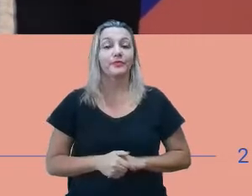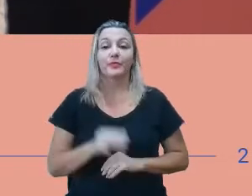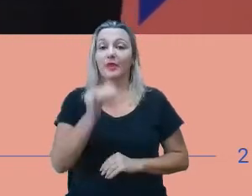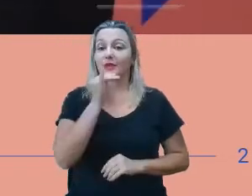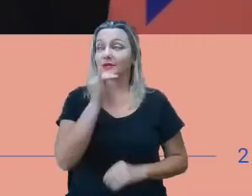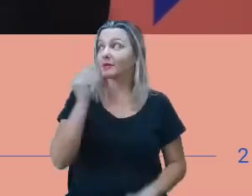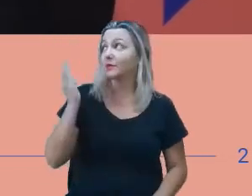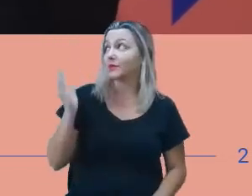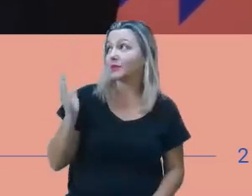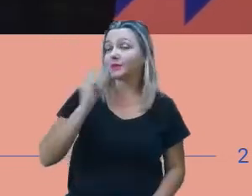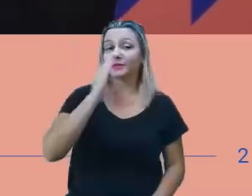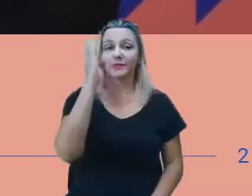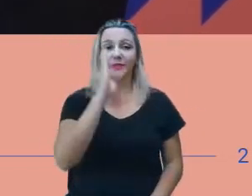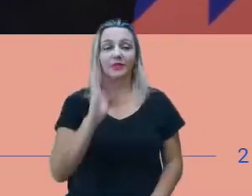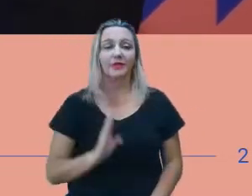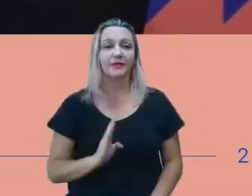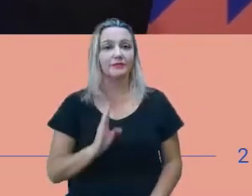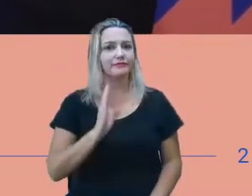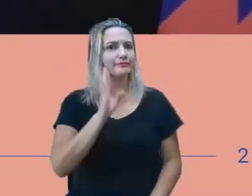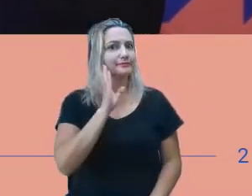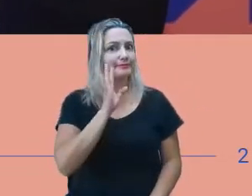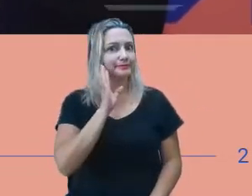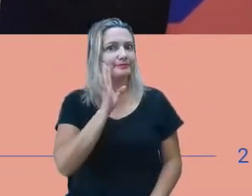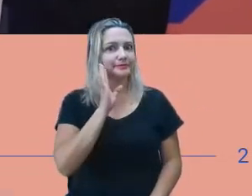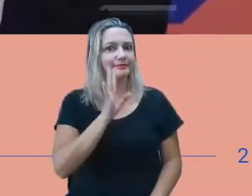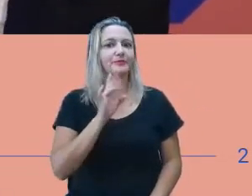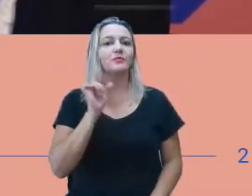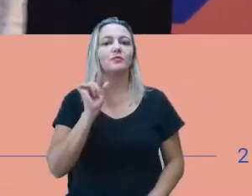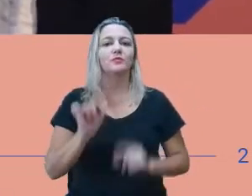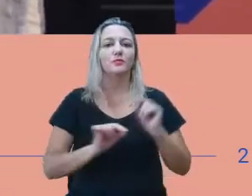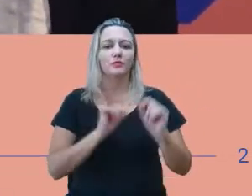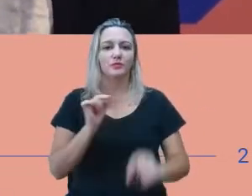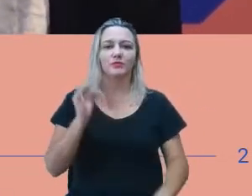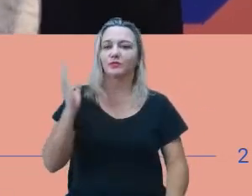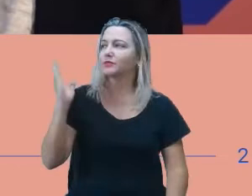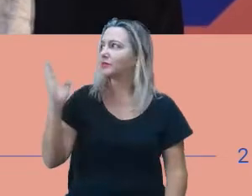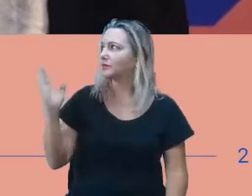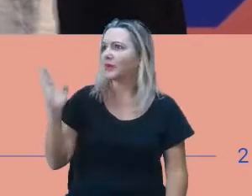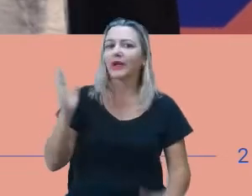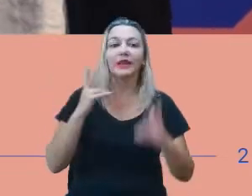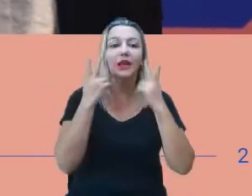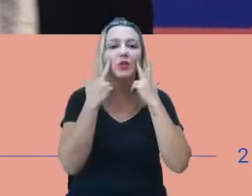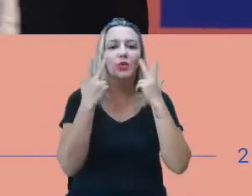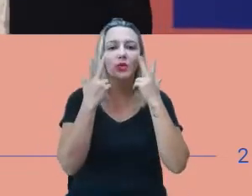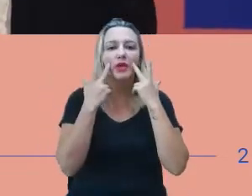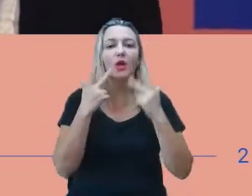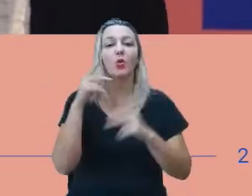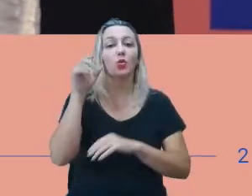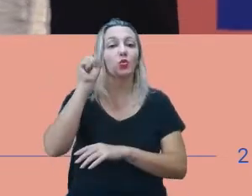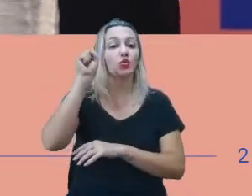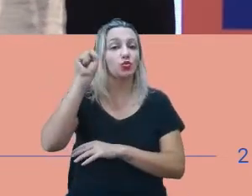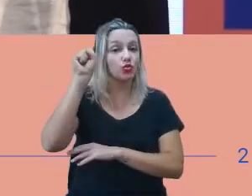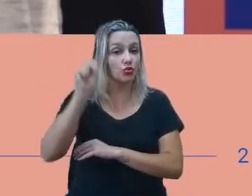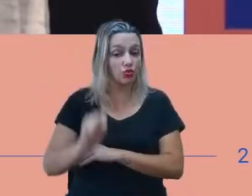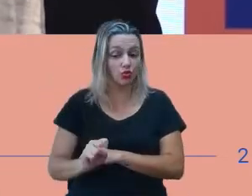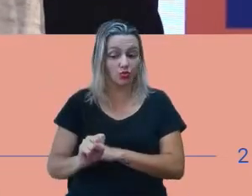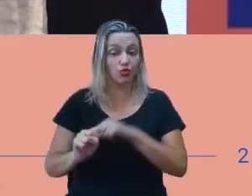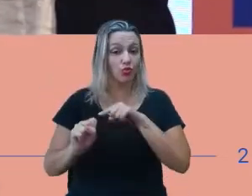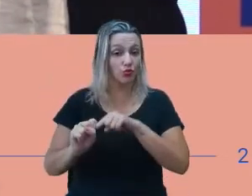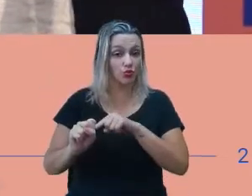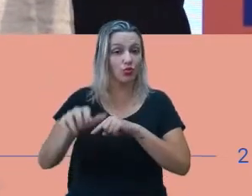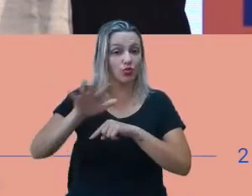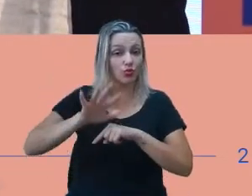que eu acho muito bacana é oryzasil cívica natural no sul do país a gente tem uma grande produção